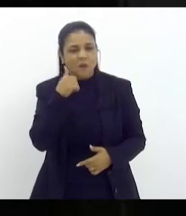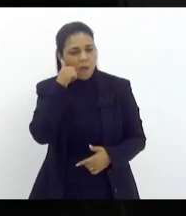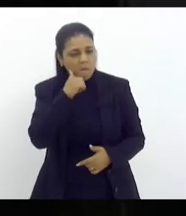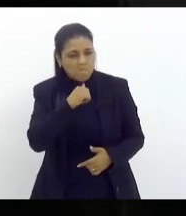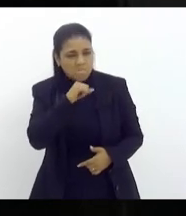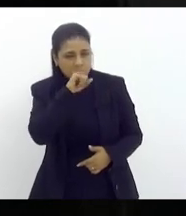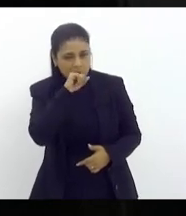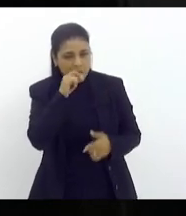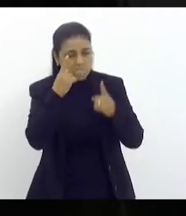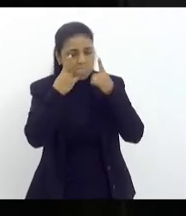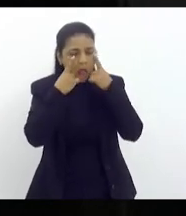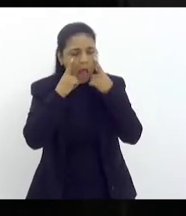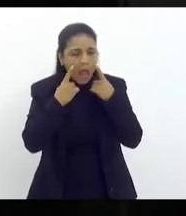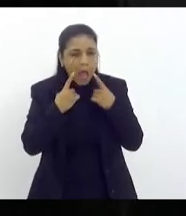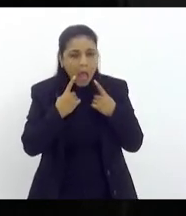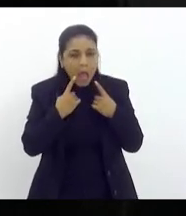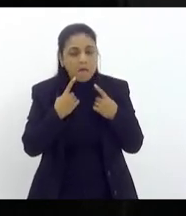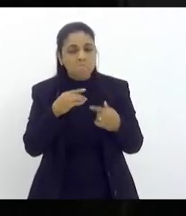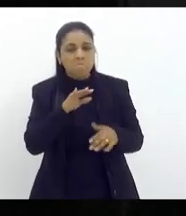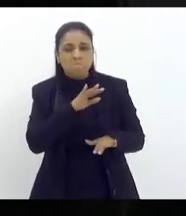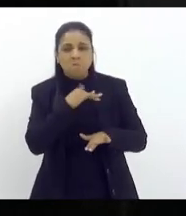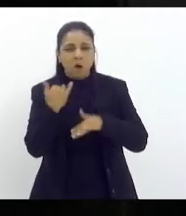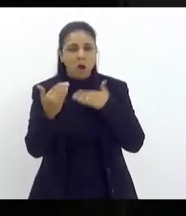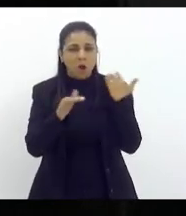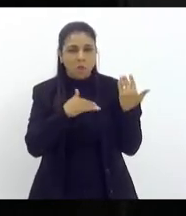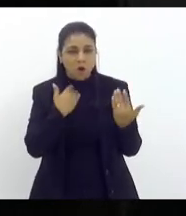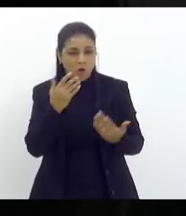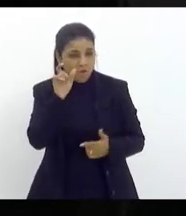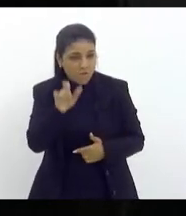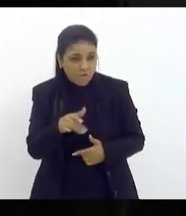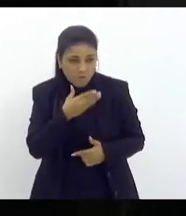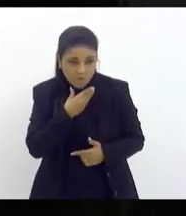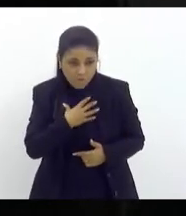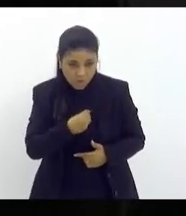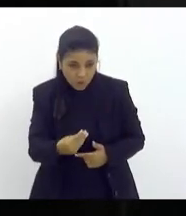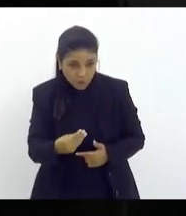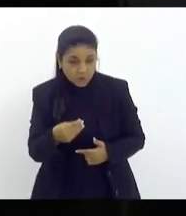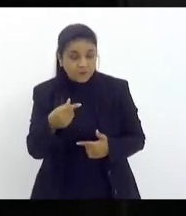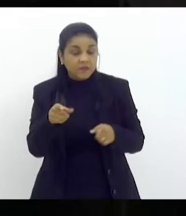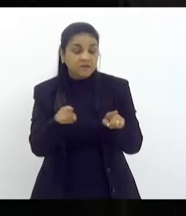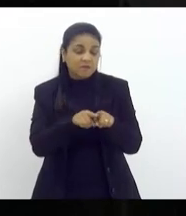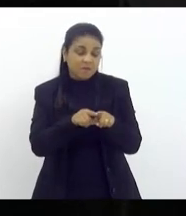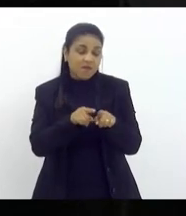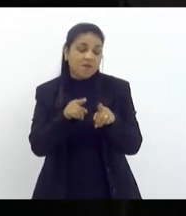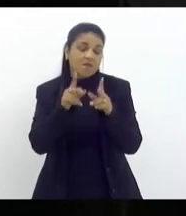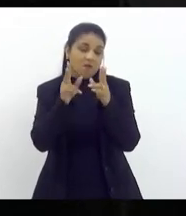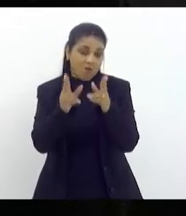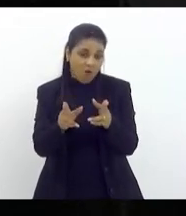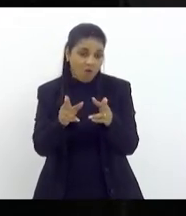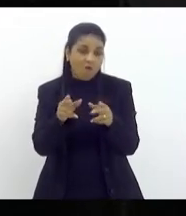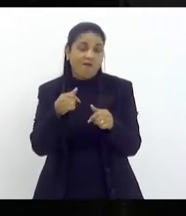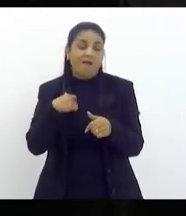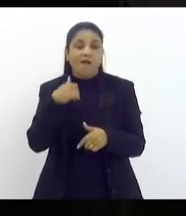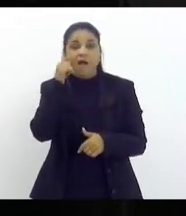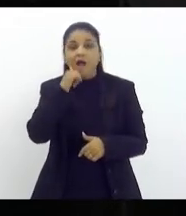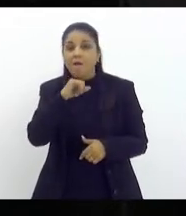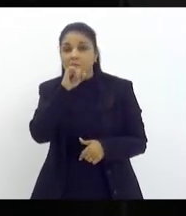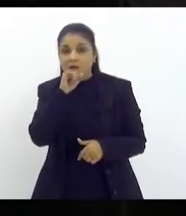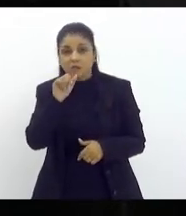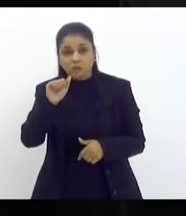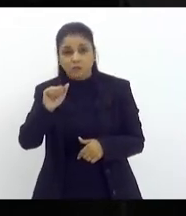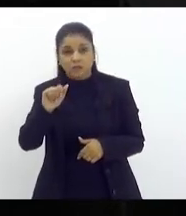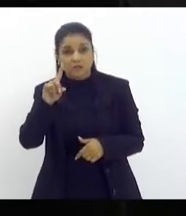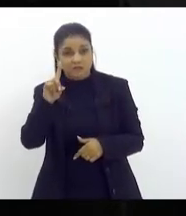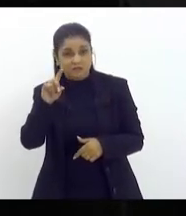um filho ou não saber do paradeiro do meu filho como aconteceu com a mãe do Olga com qual tive contato Principalmente quando